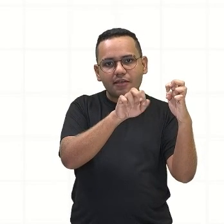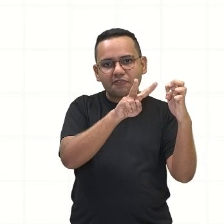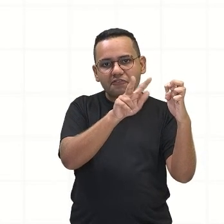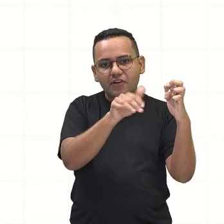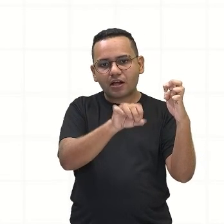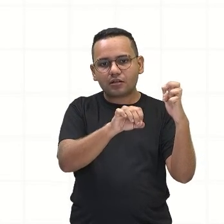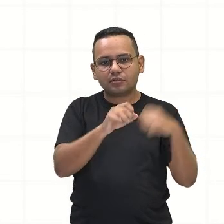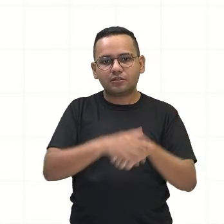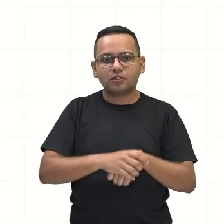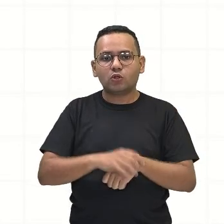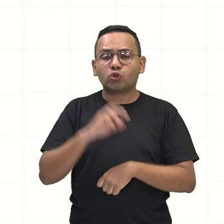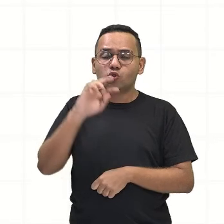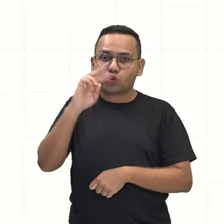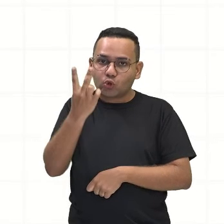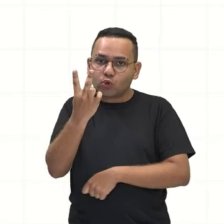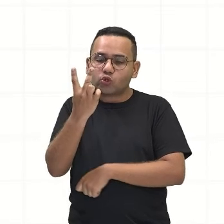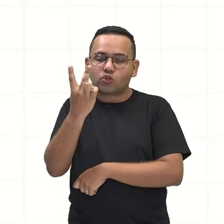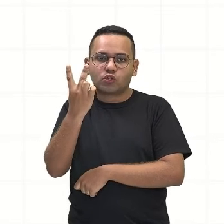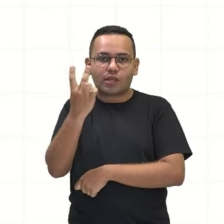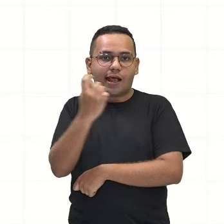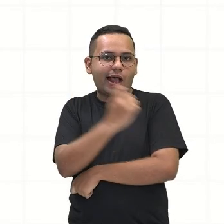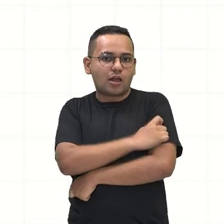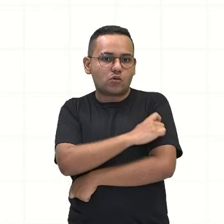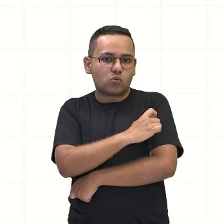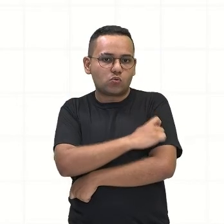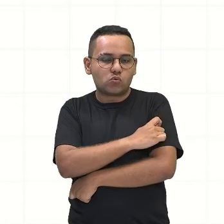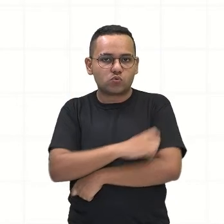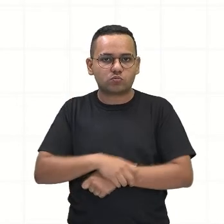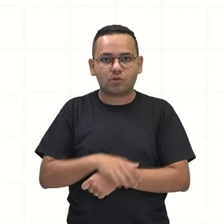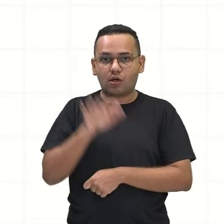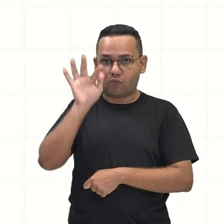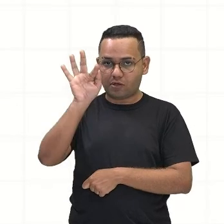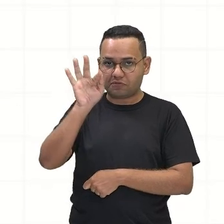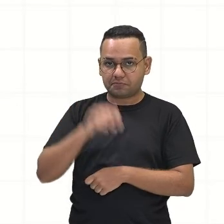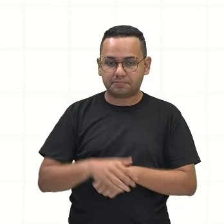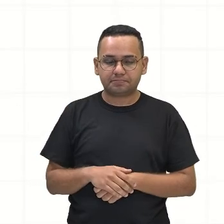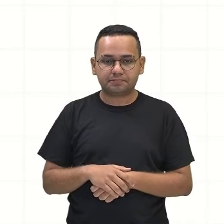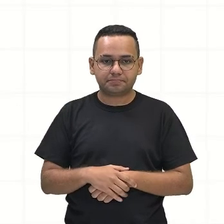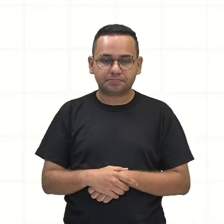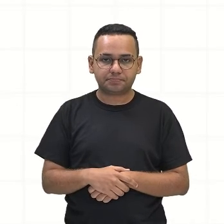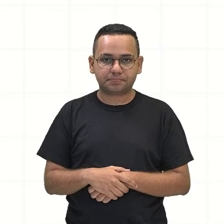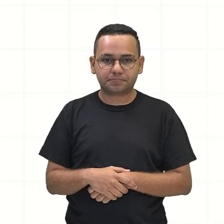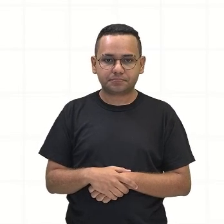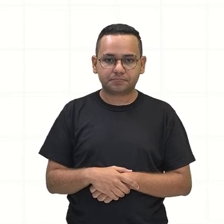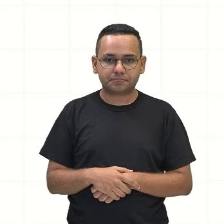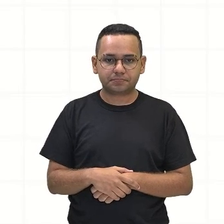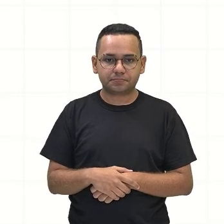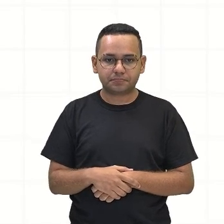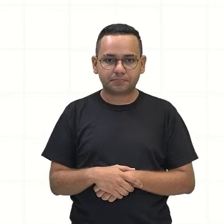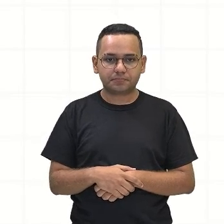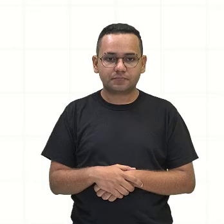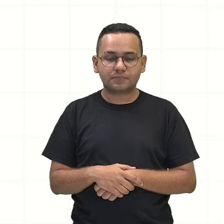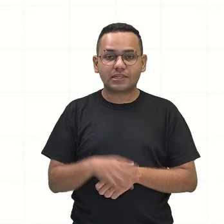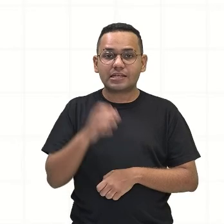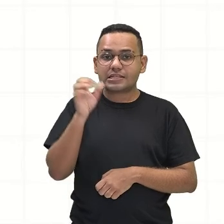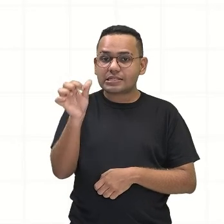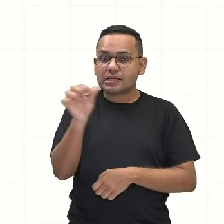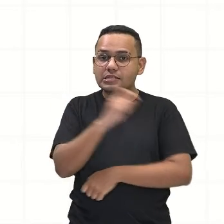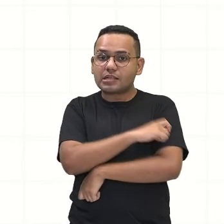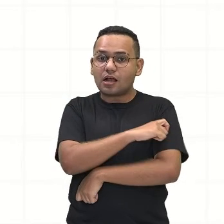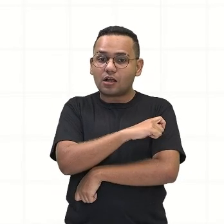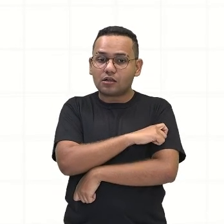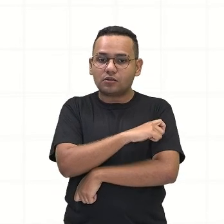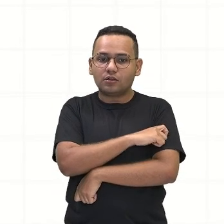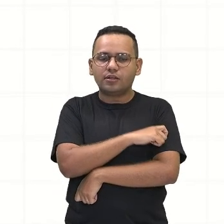2 alunos. É a frequência absoluta, tá? 6 alunos ficaram entre